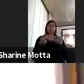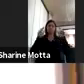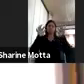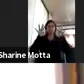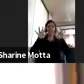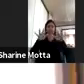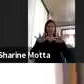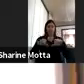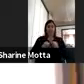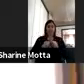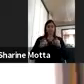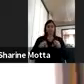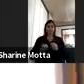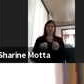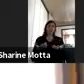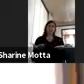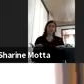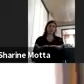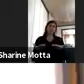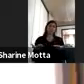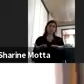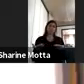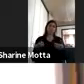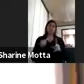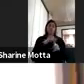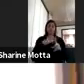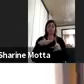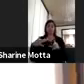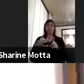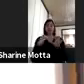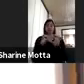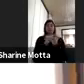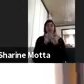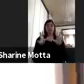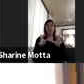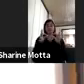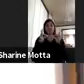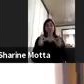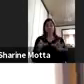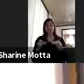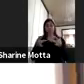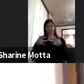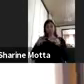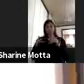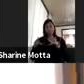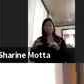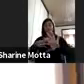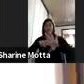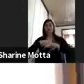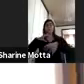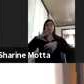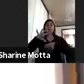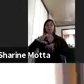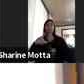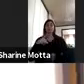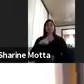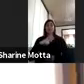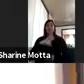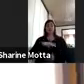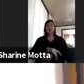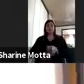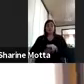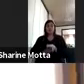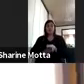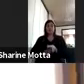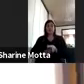reconstruir, recolocar uma sociedade livre, justa, solidária, comprometida com a diminuição das